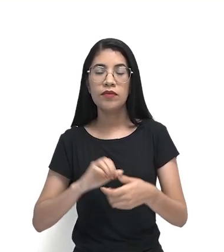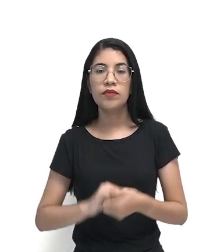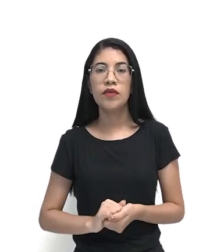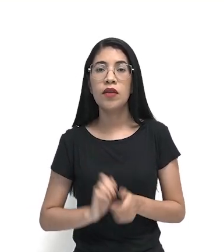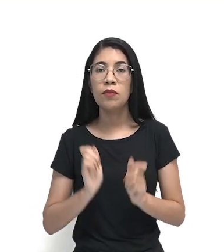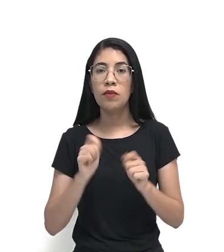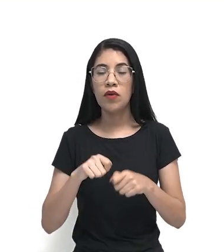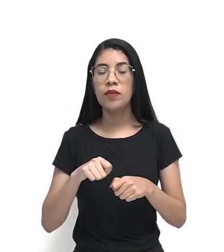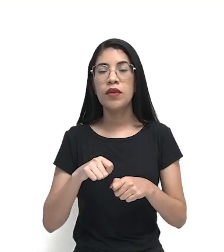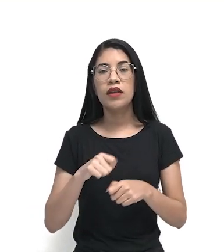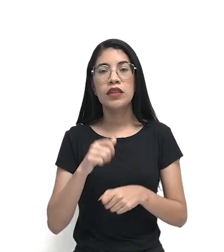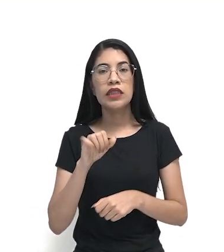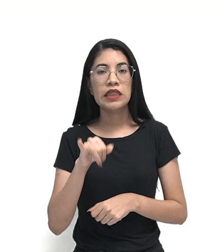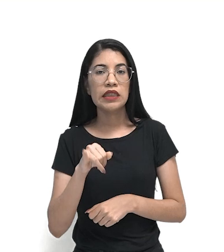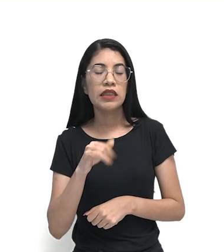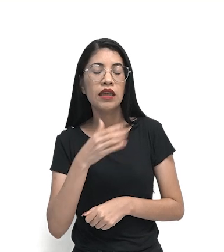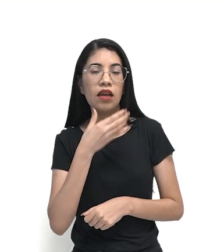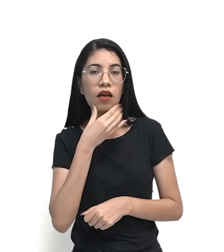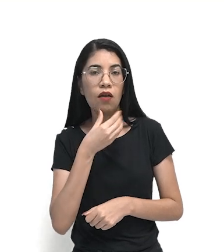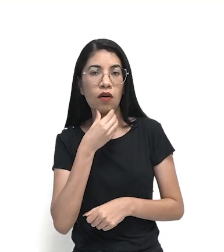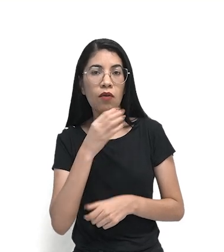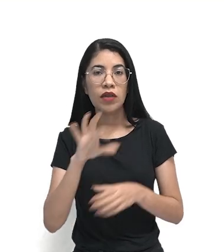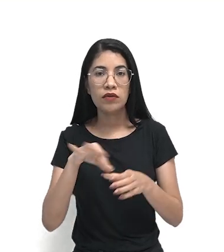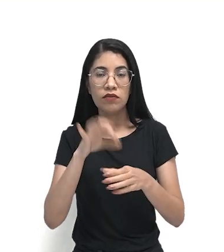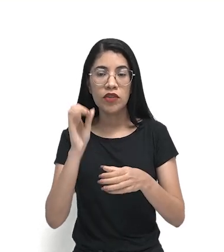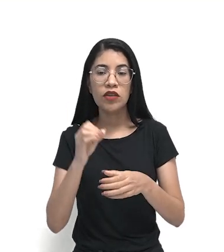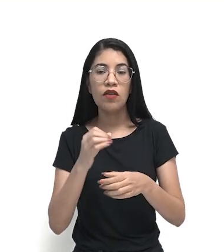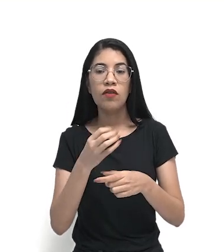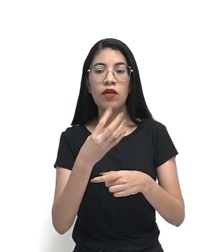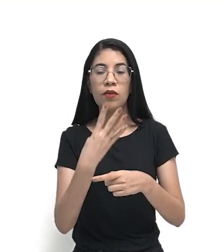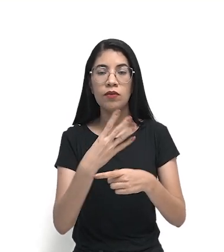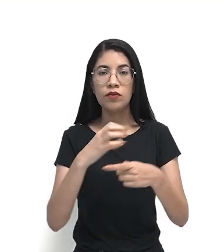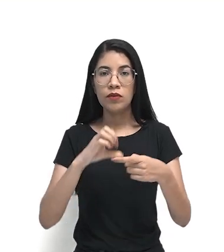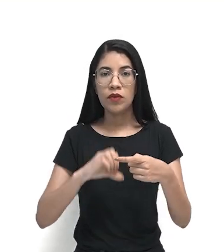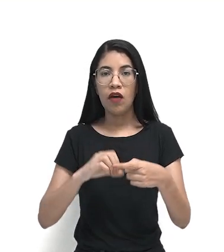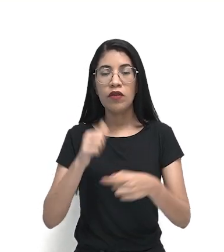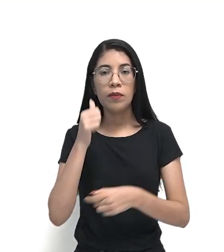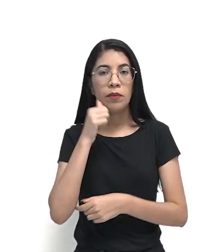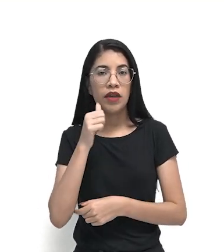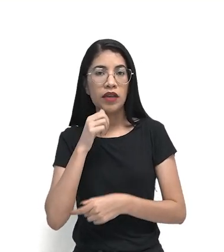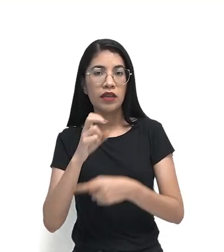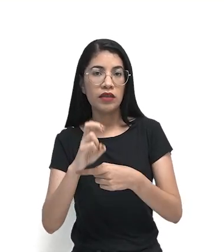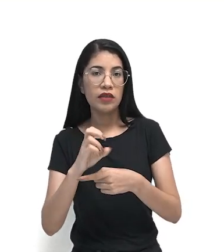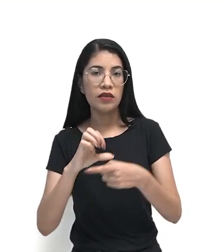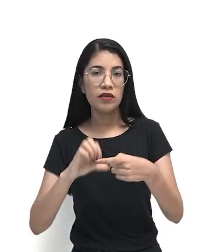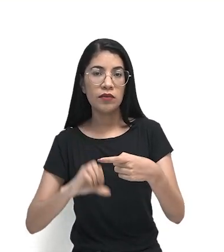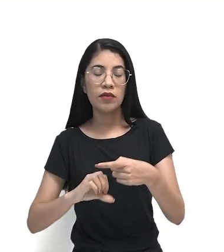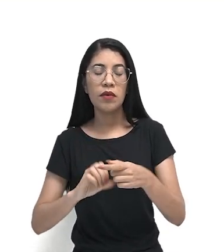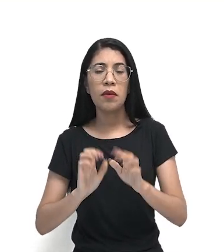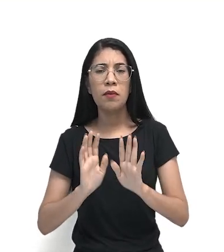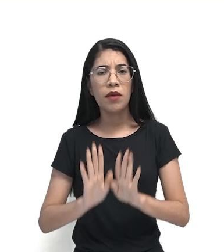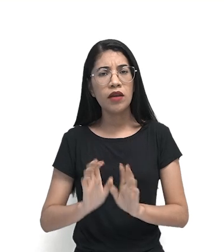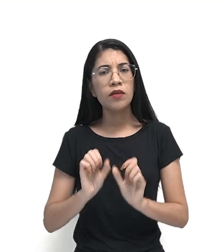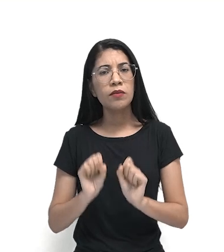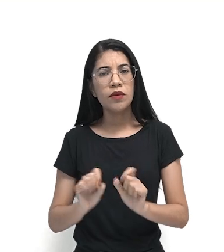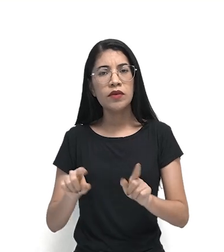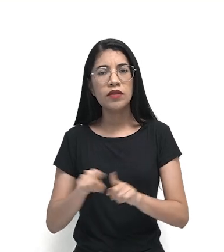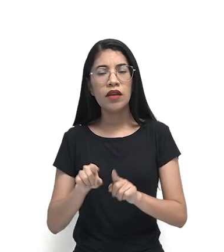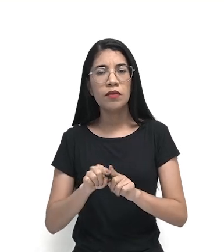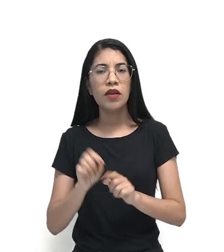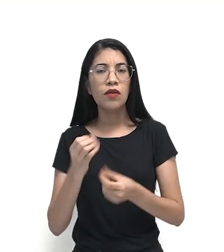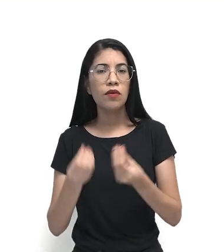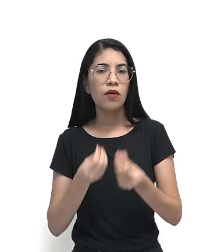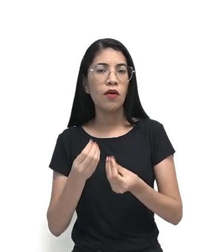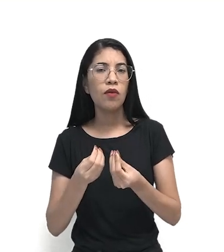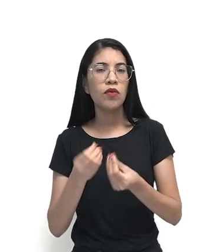A probabilidade de ser menina, 5 sobre 9. Professora, eu posso colocar isso também